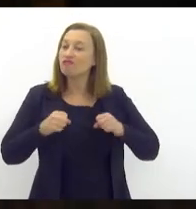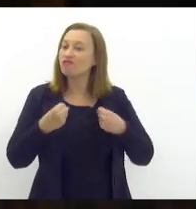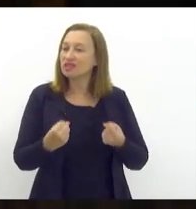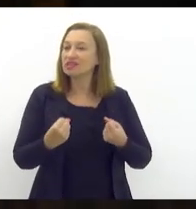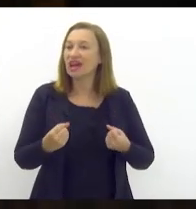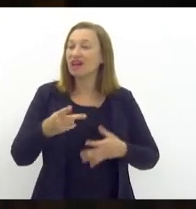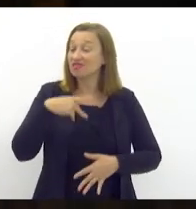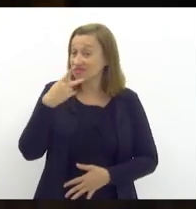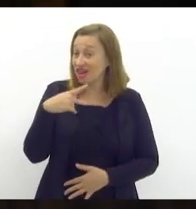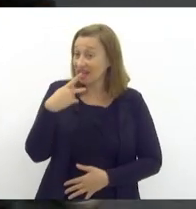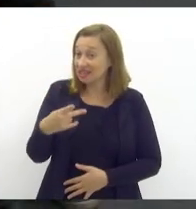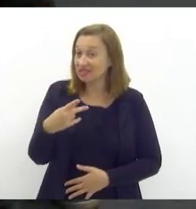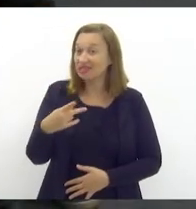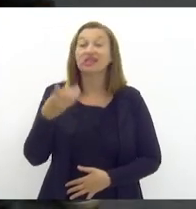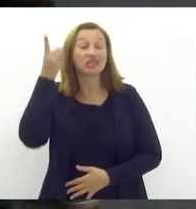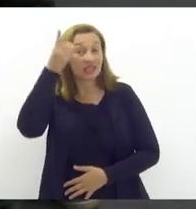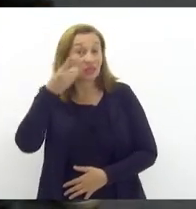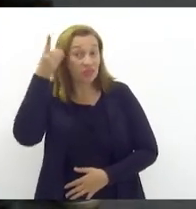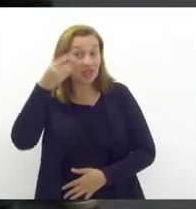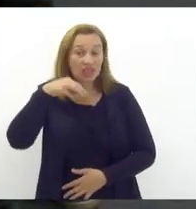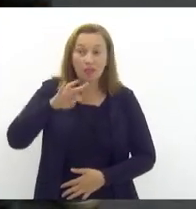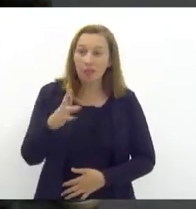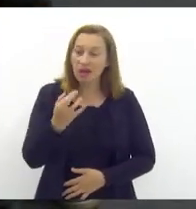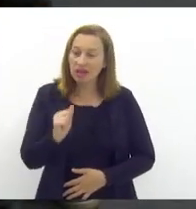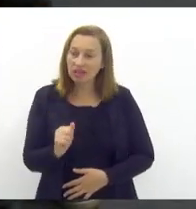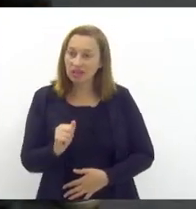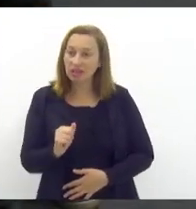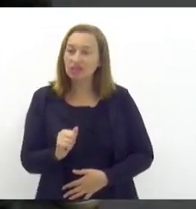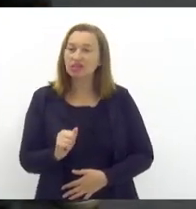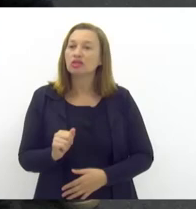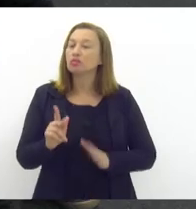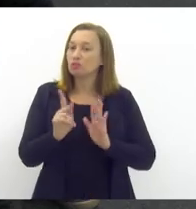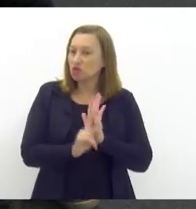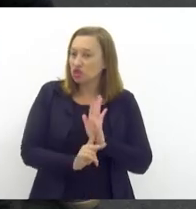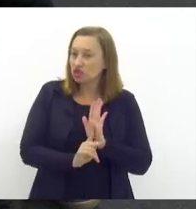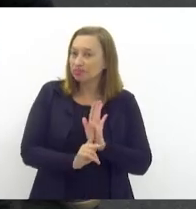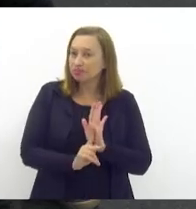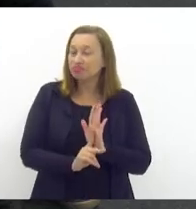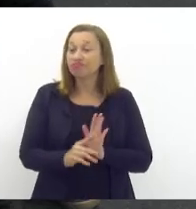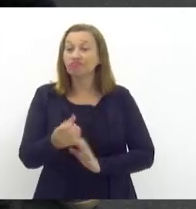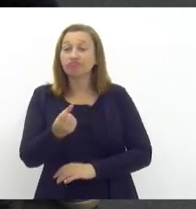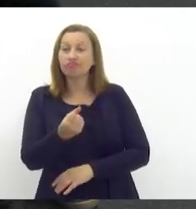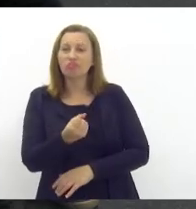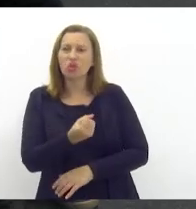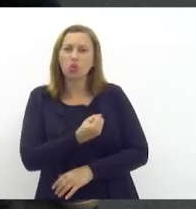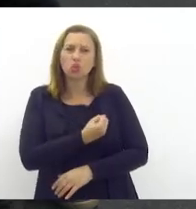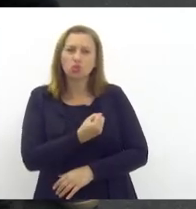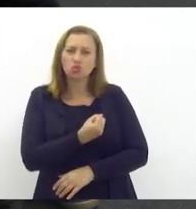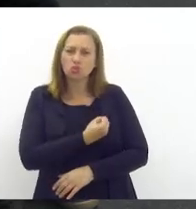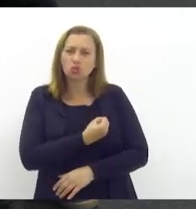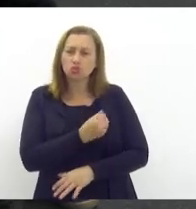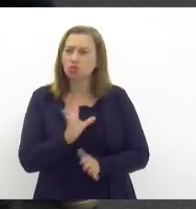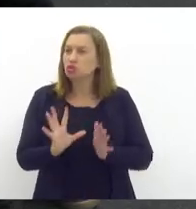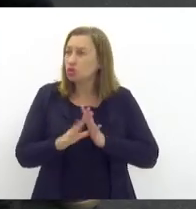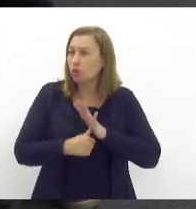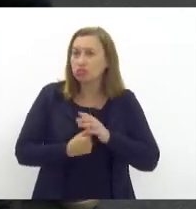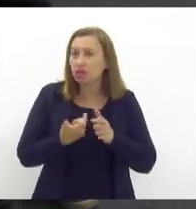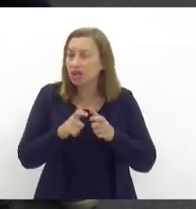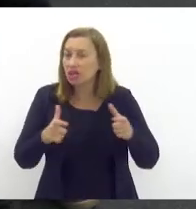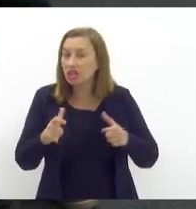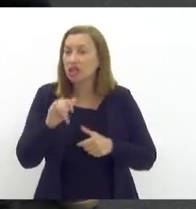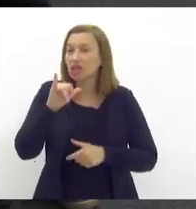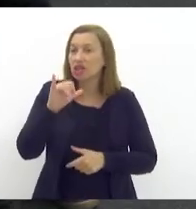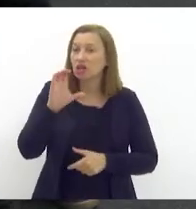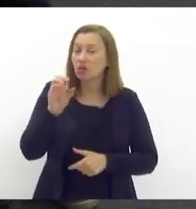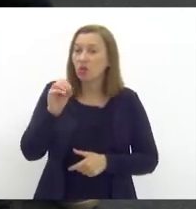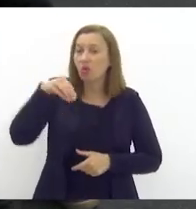as palavras da deputada Marta Rocha sobre o projeto. O número de fraudes é muito grande no e-commerce, e o